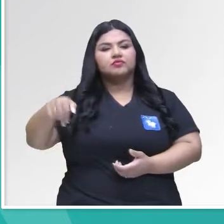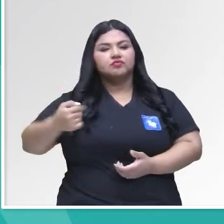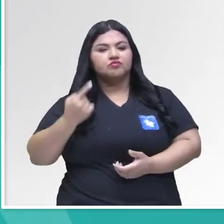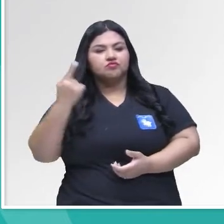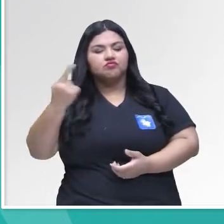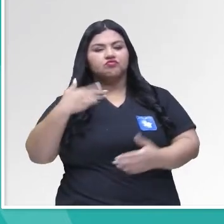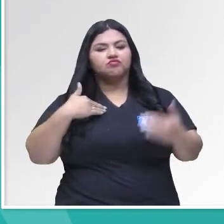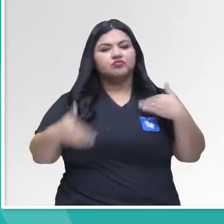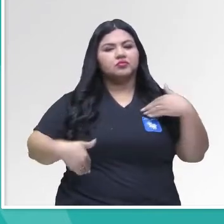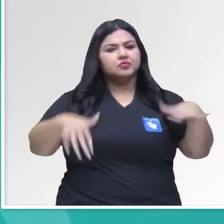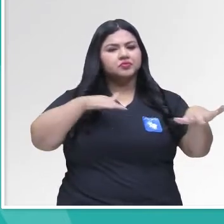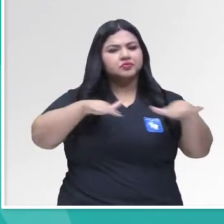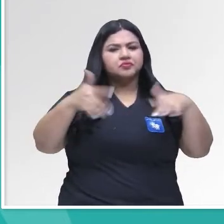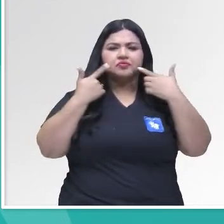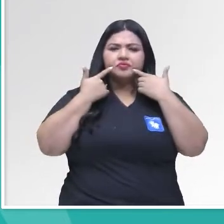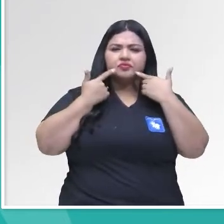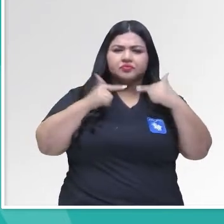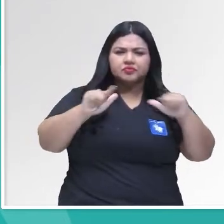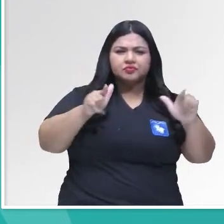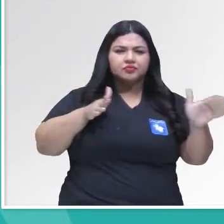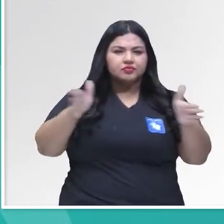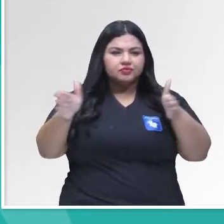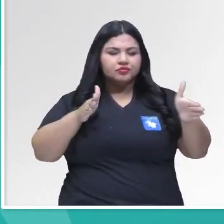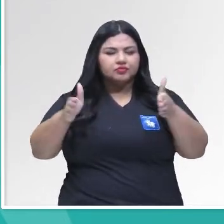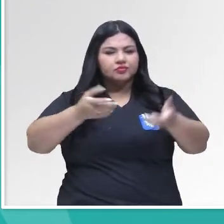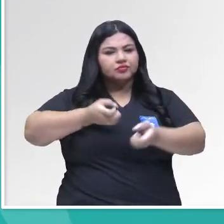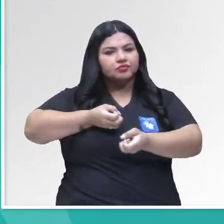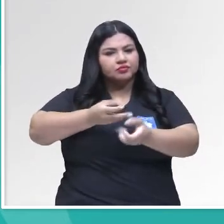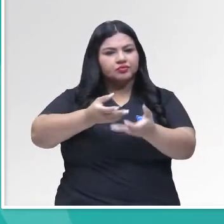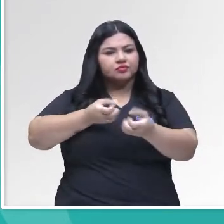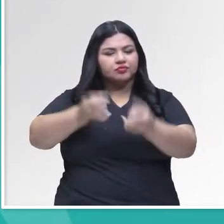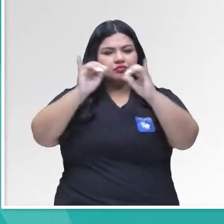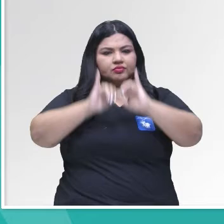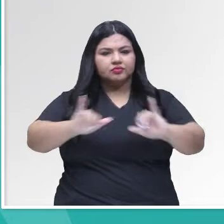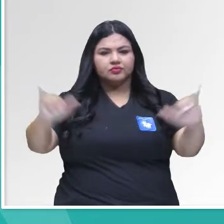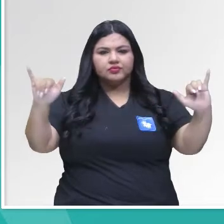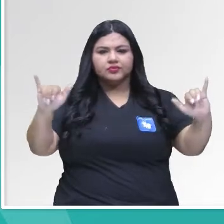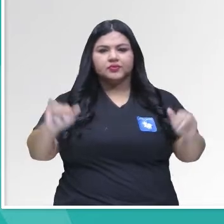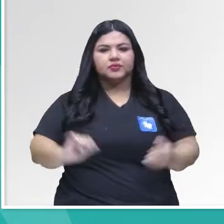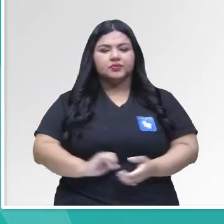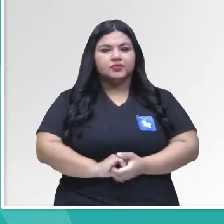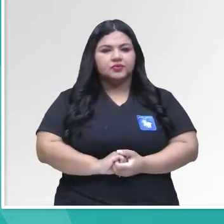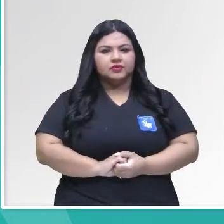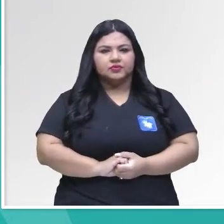Unidade 1, cor, o movimento e linguagem na era da informação.